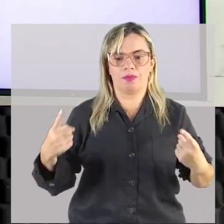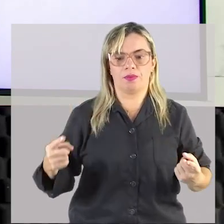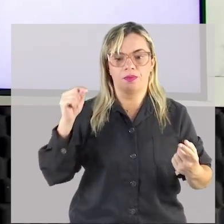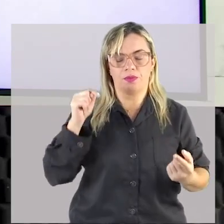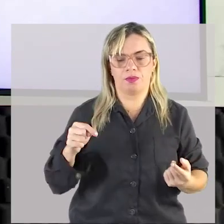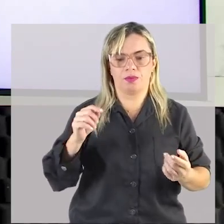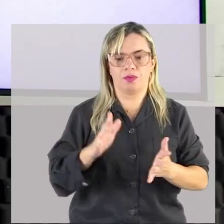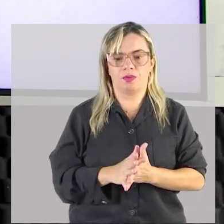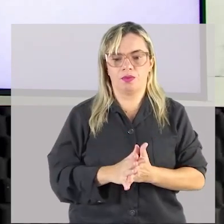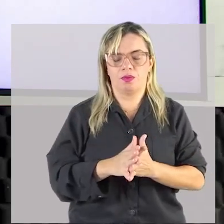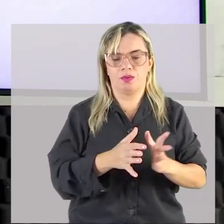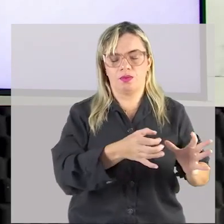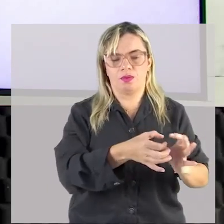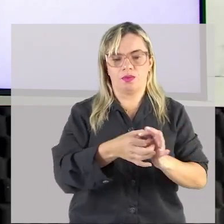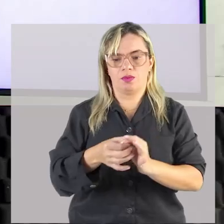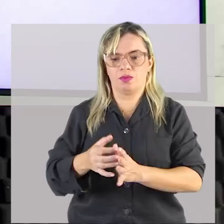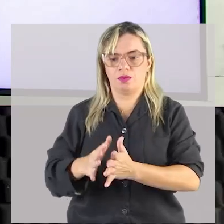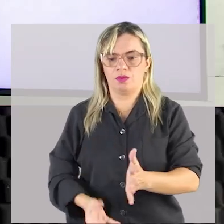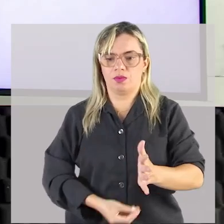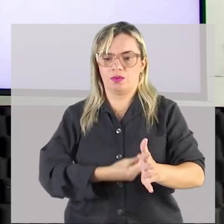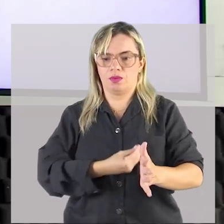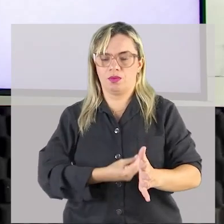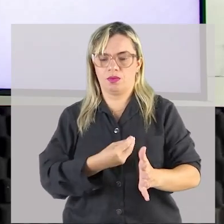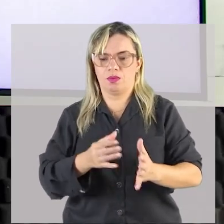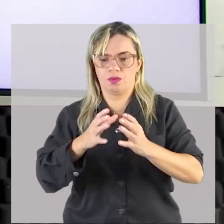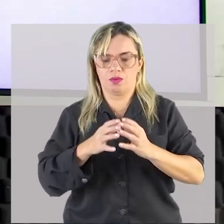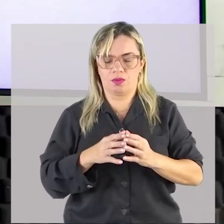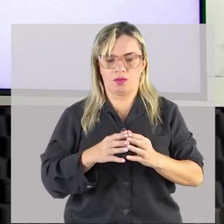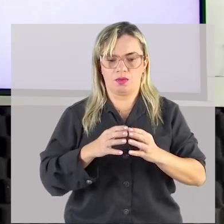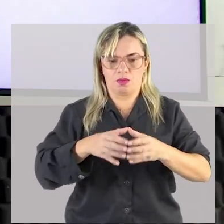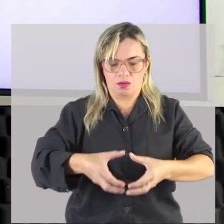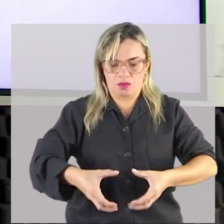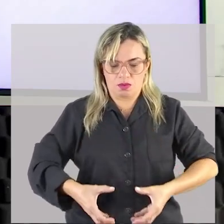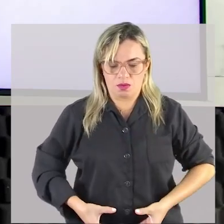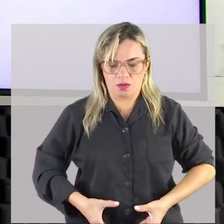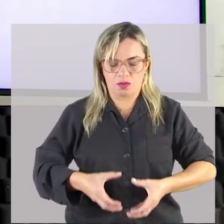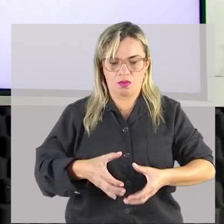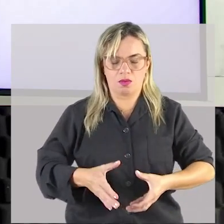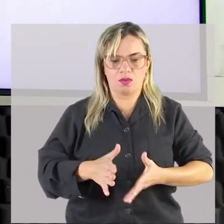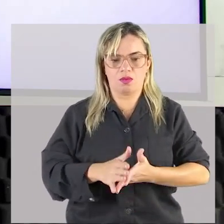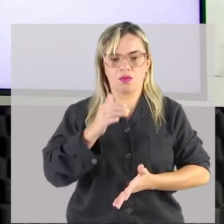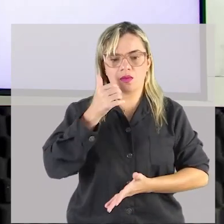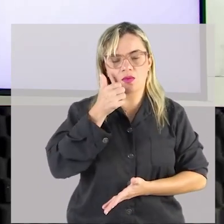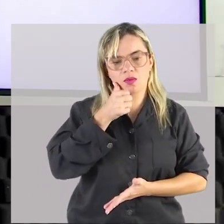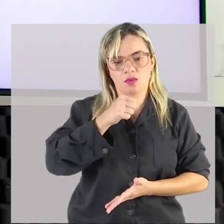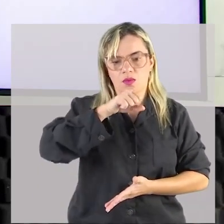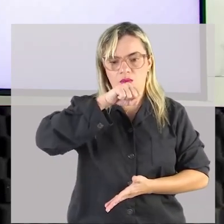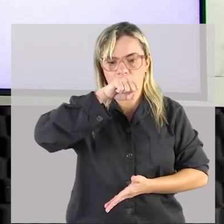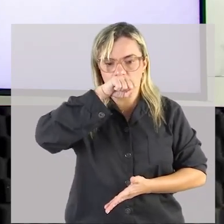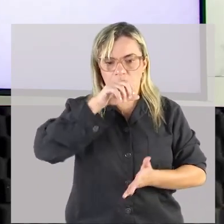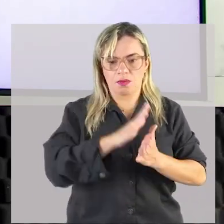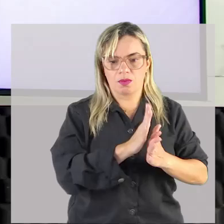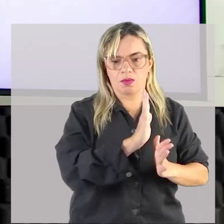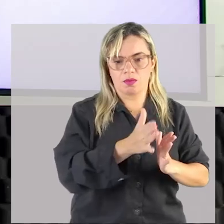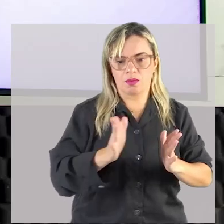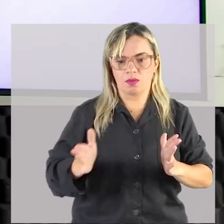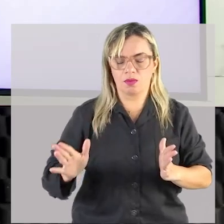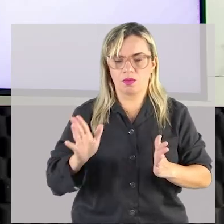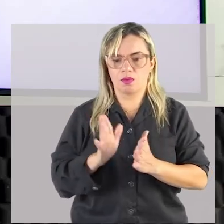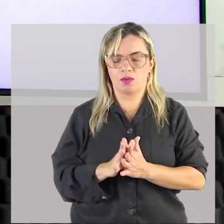Entretanto, as condições de vida dentro do útero da mãe podem alterar a ordem ditada pelos